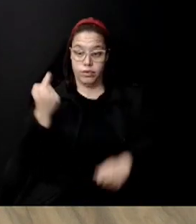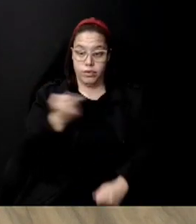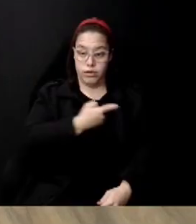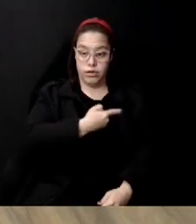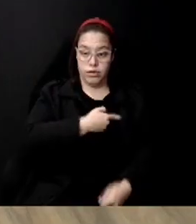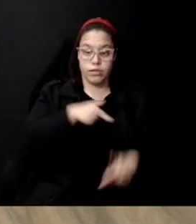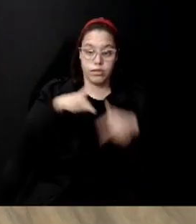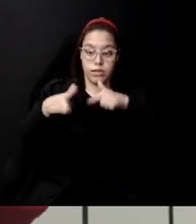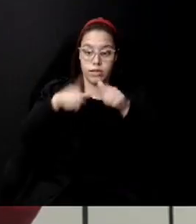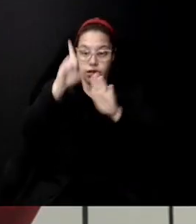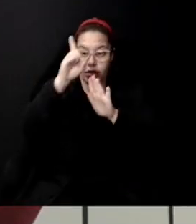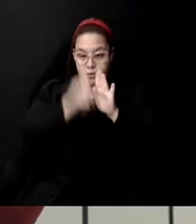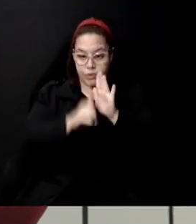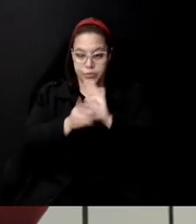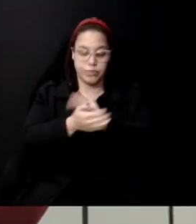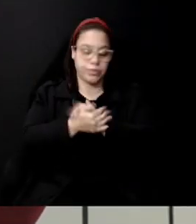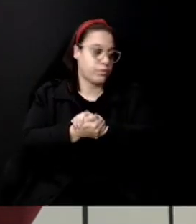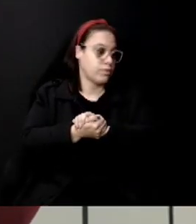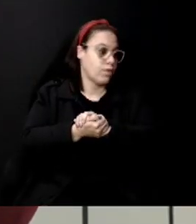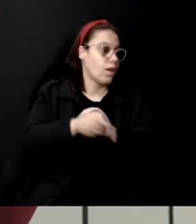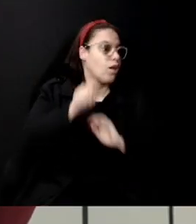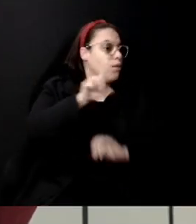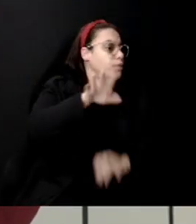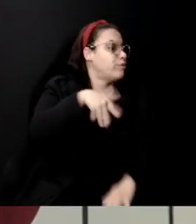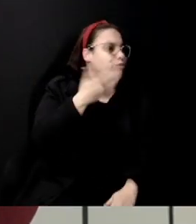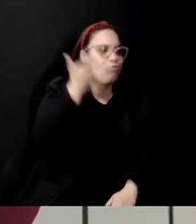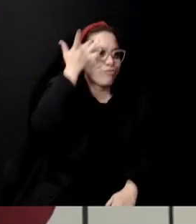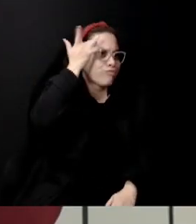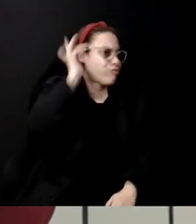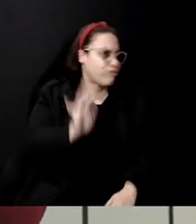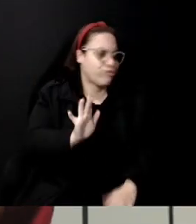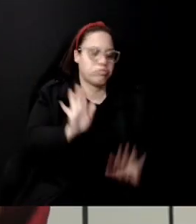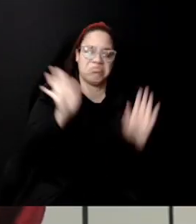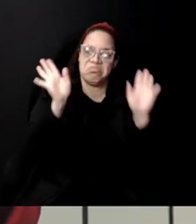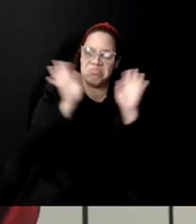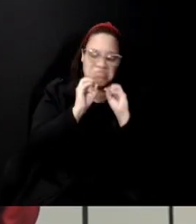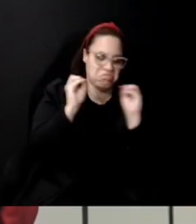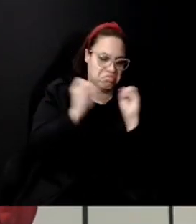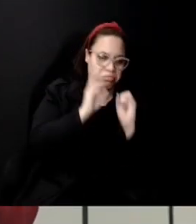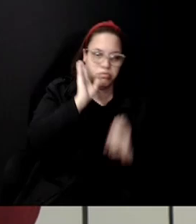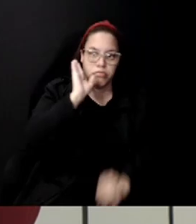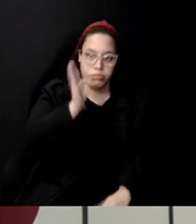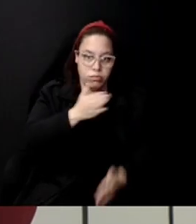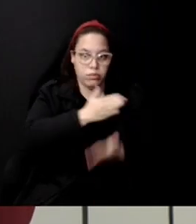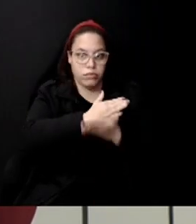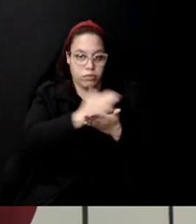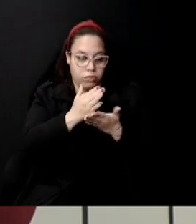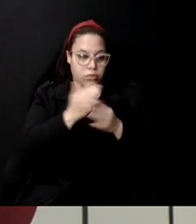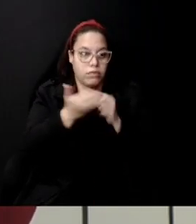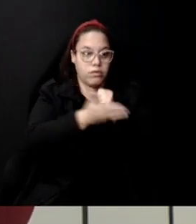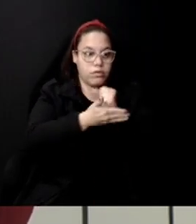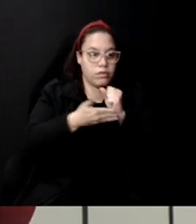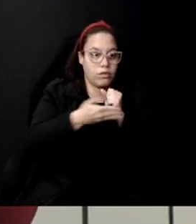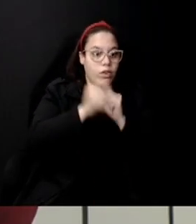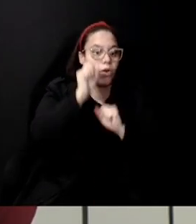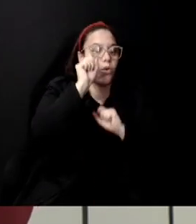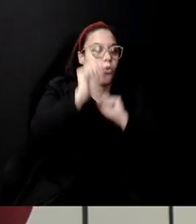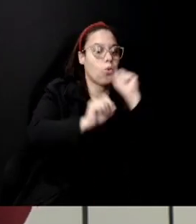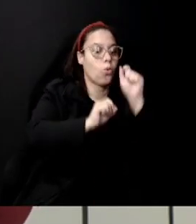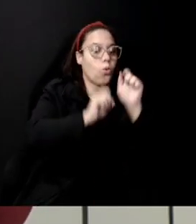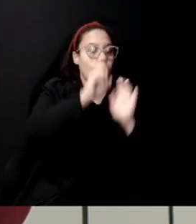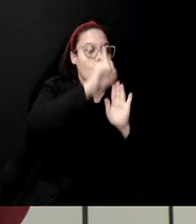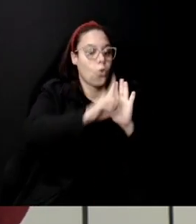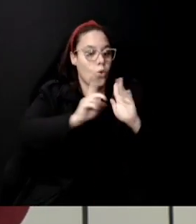direito. E aí, para quem não entende, né, eu acho que a gente já pode começar pelo básico. O que são os direitos